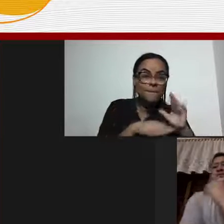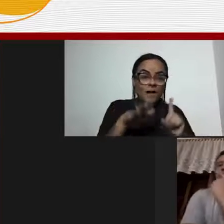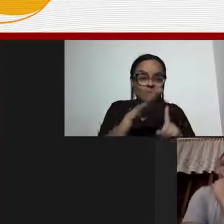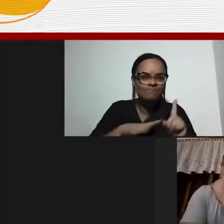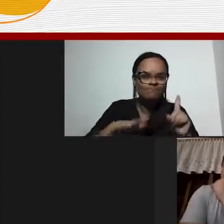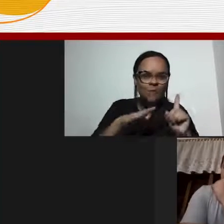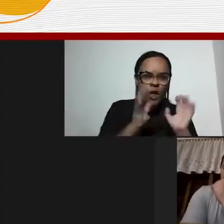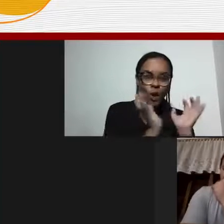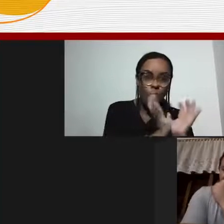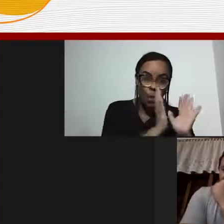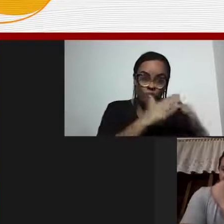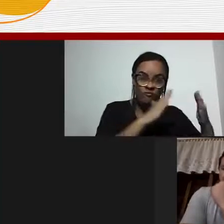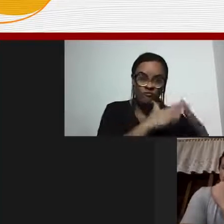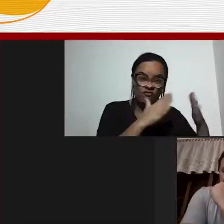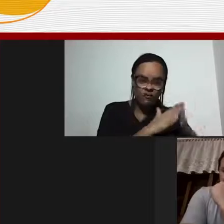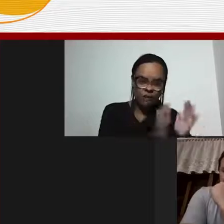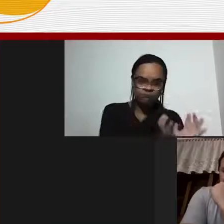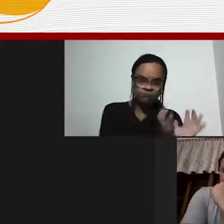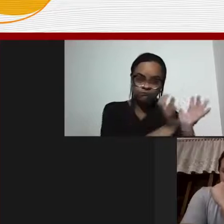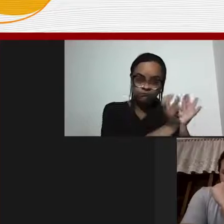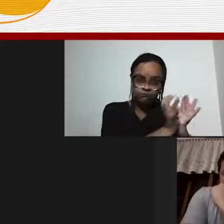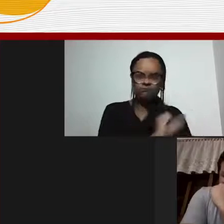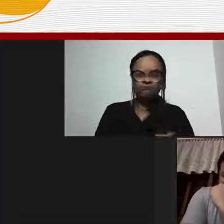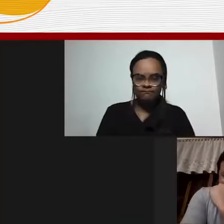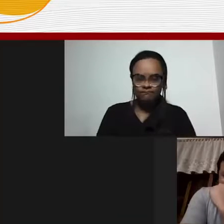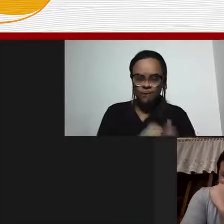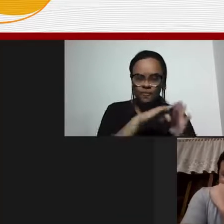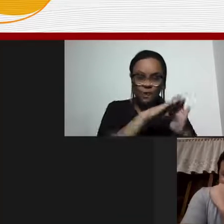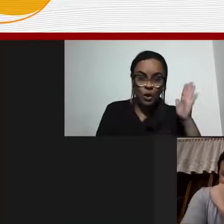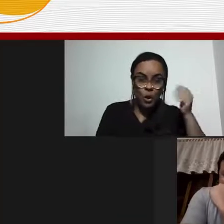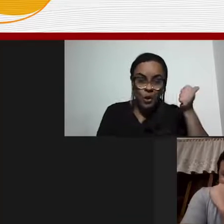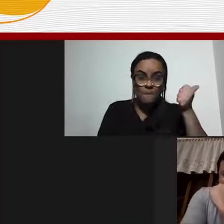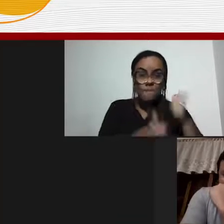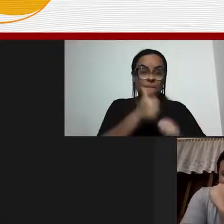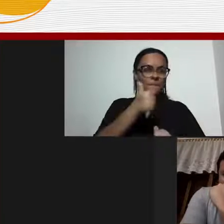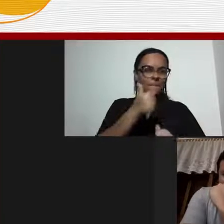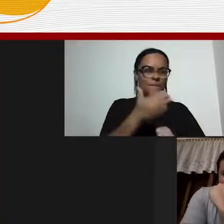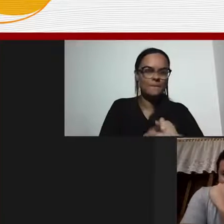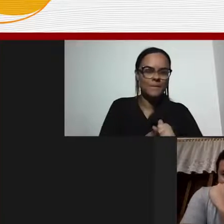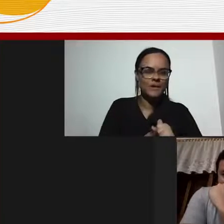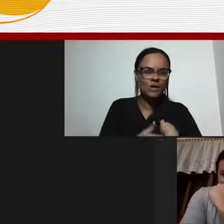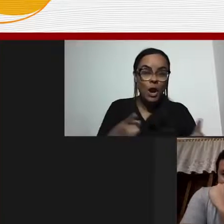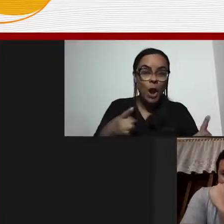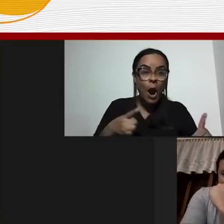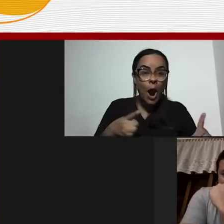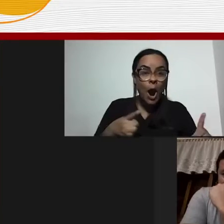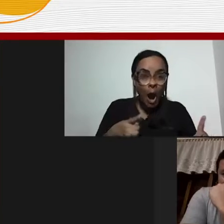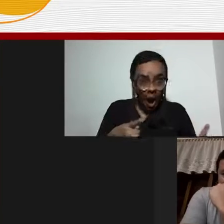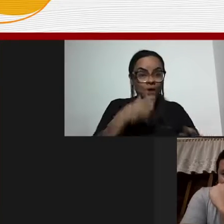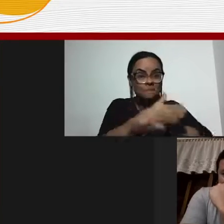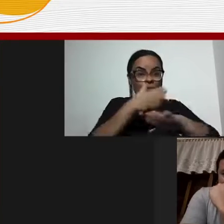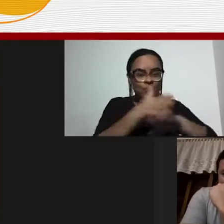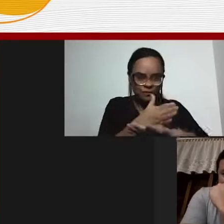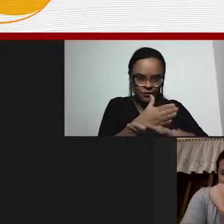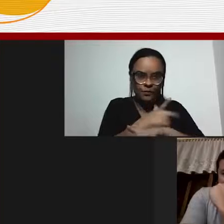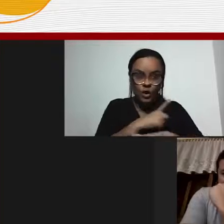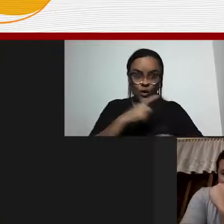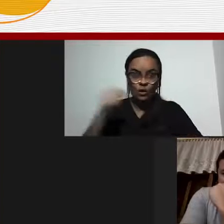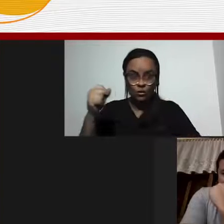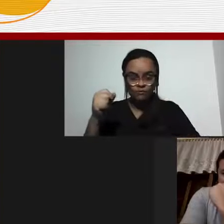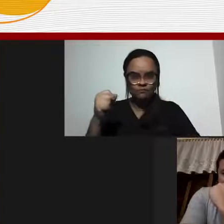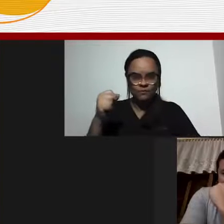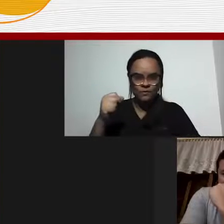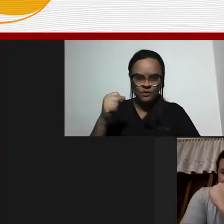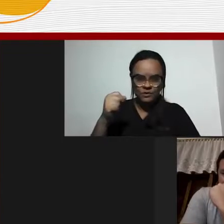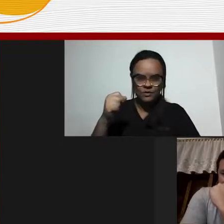da comunidade que dava fundamentos do atletismo e ele era um dos participantes. E ele saiu e entrou